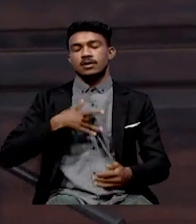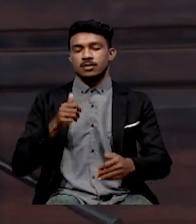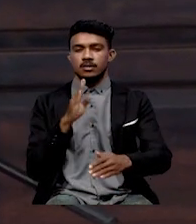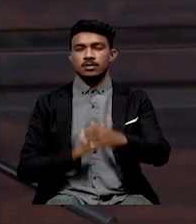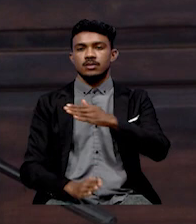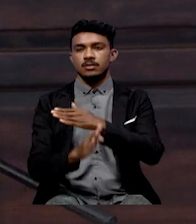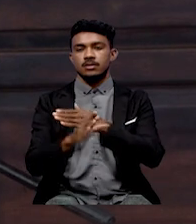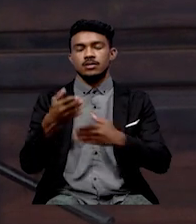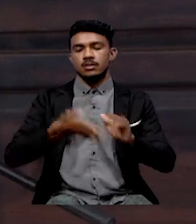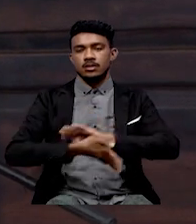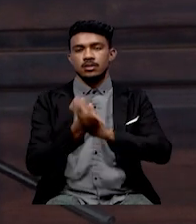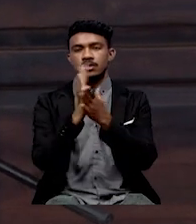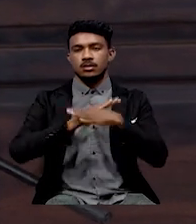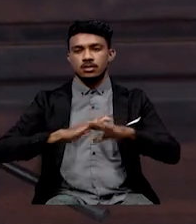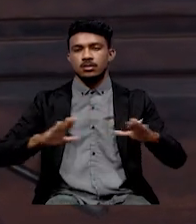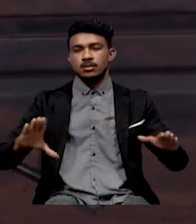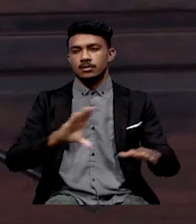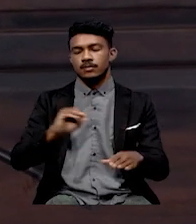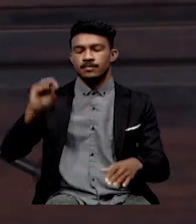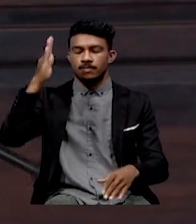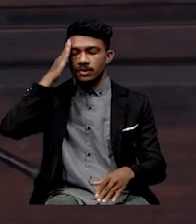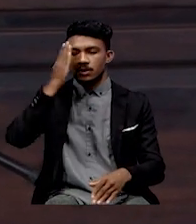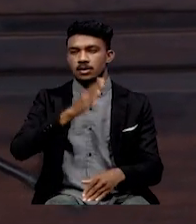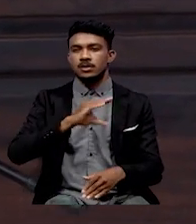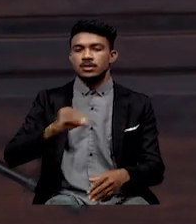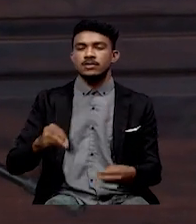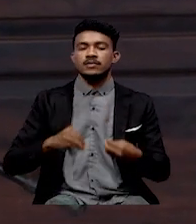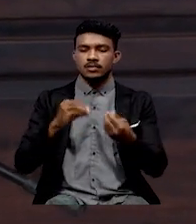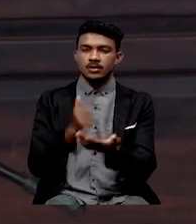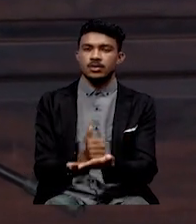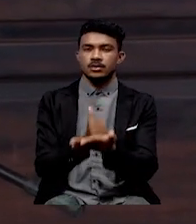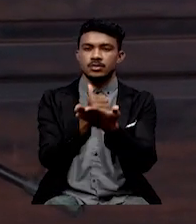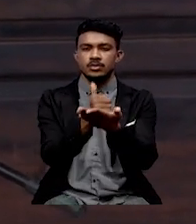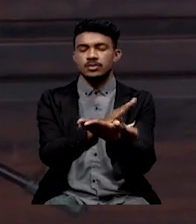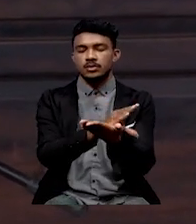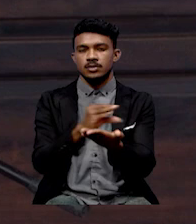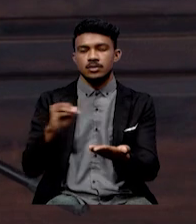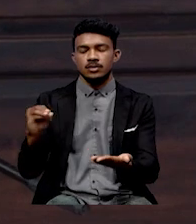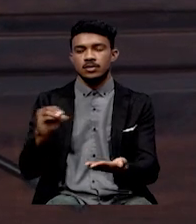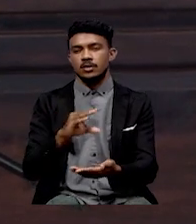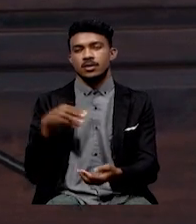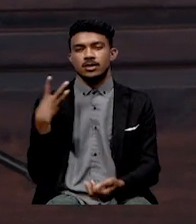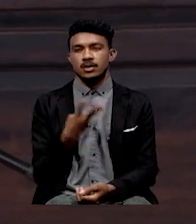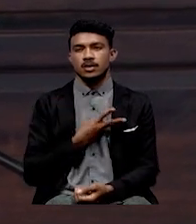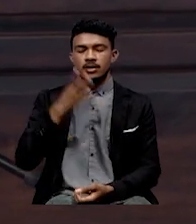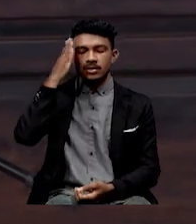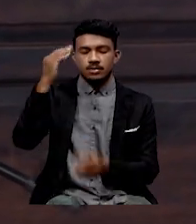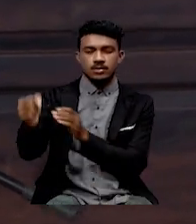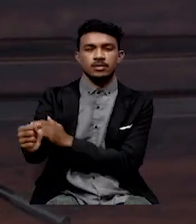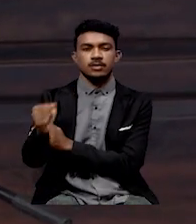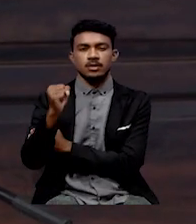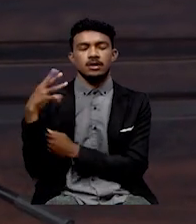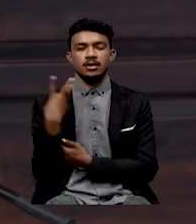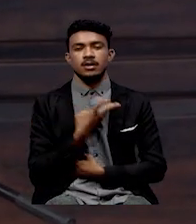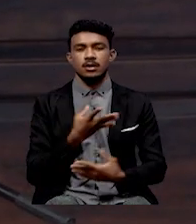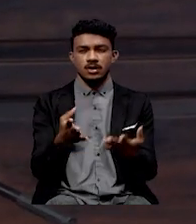unidade, simboliza ita ne fraternidade, simboliza ita ne solidaridade, e simboliza ita ne esforço, ita ne